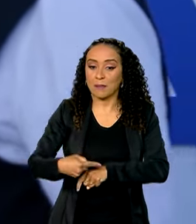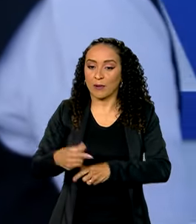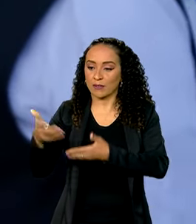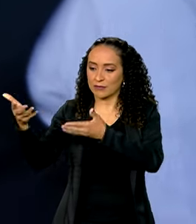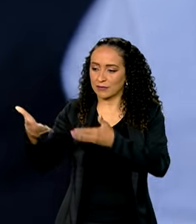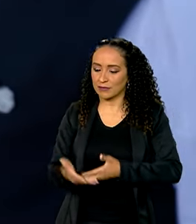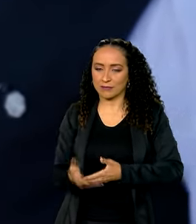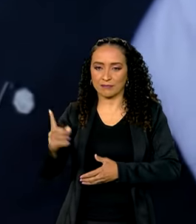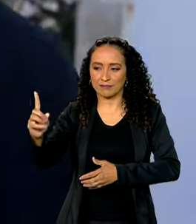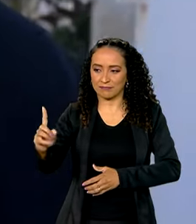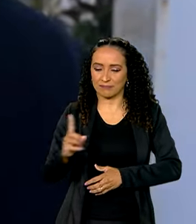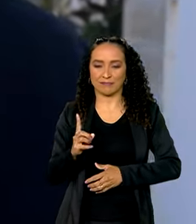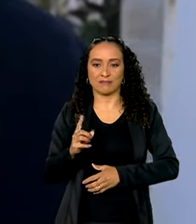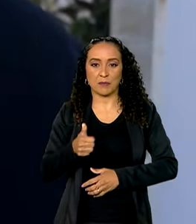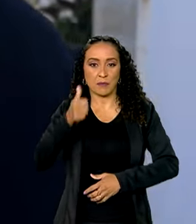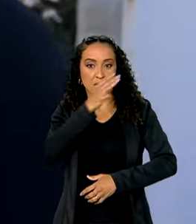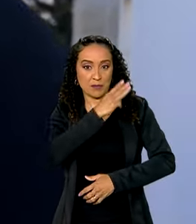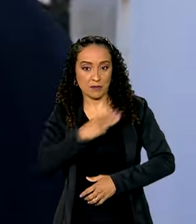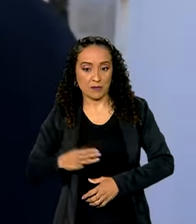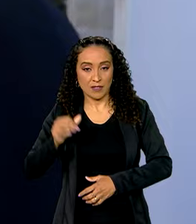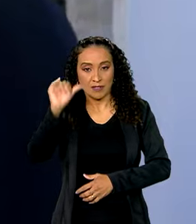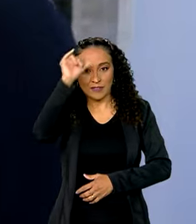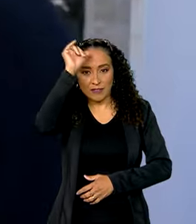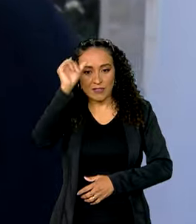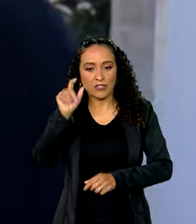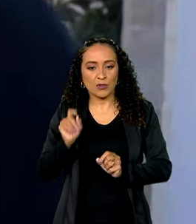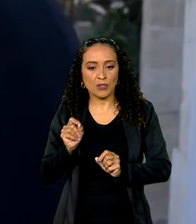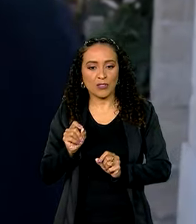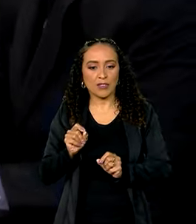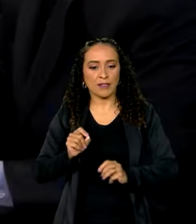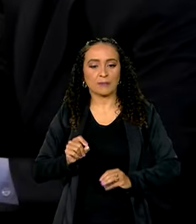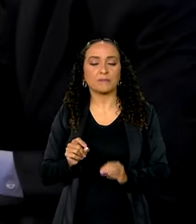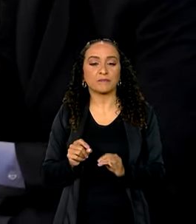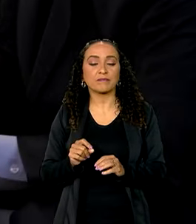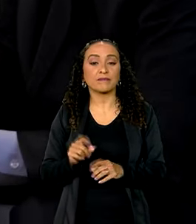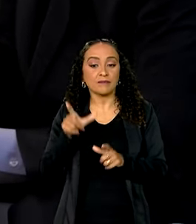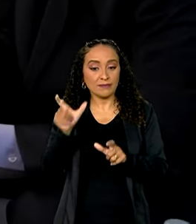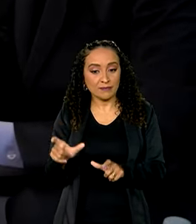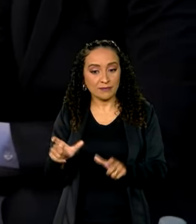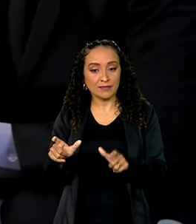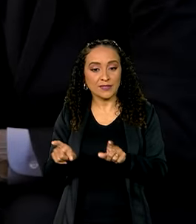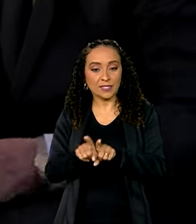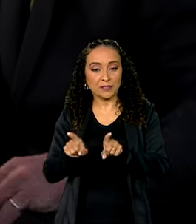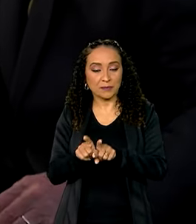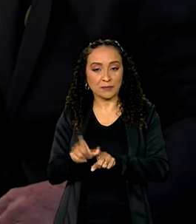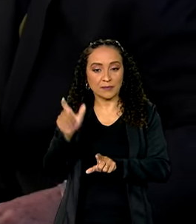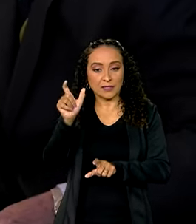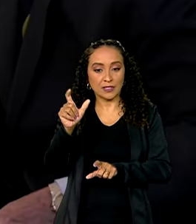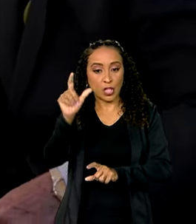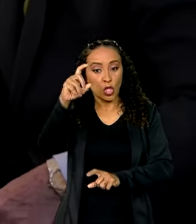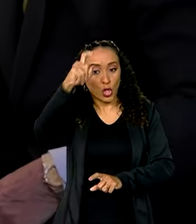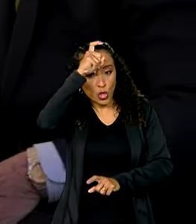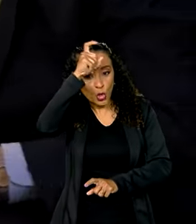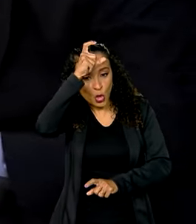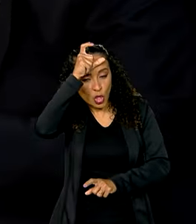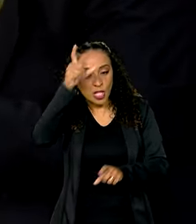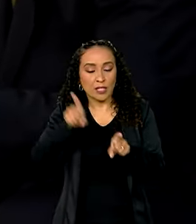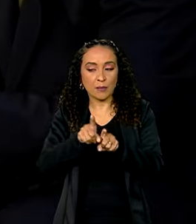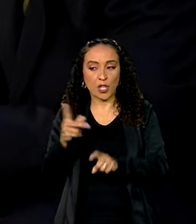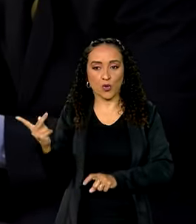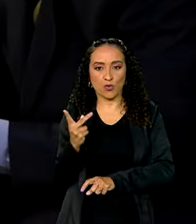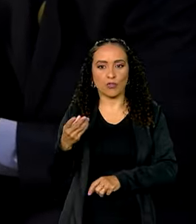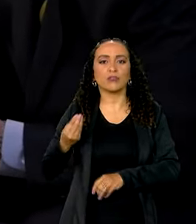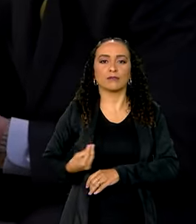recebeu o primeiro-ministro indiano, Narendra Modi, e Tayyip Erdogan, da Turquia. Os dois